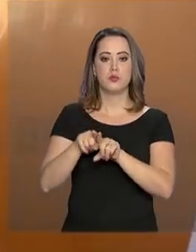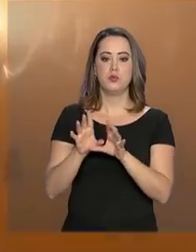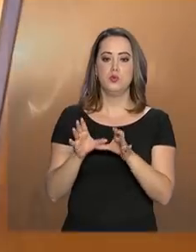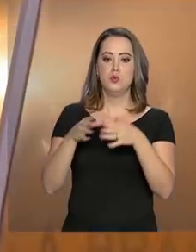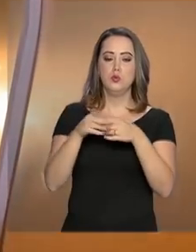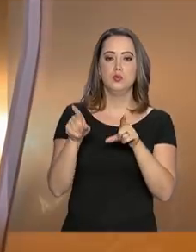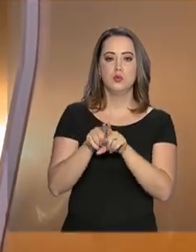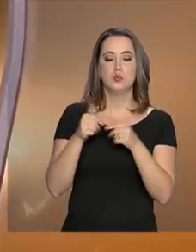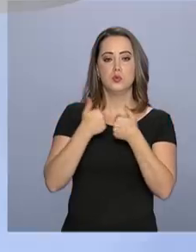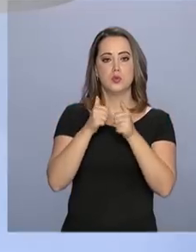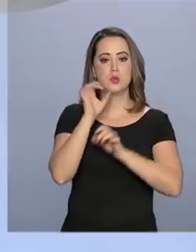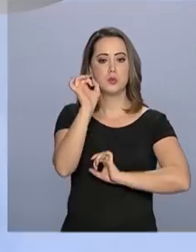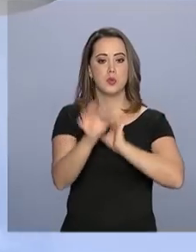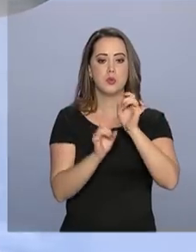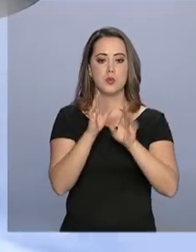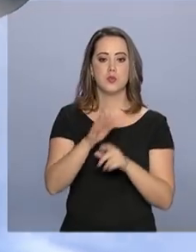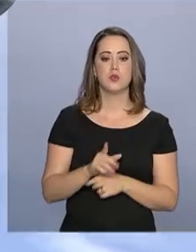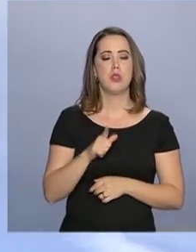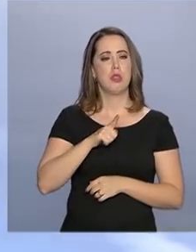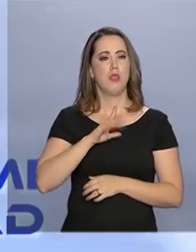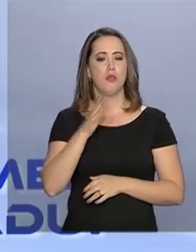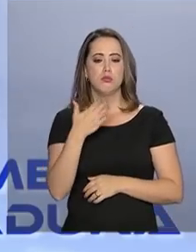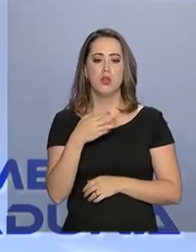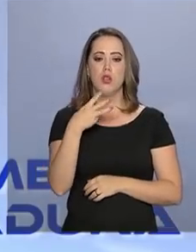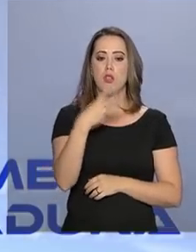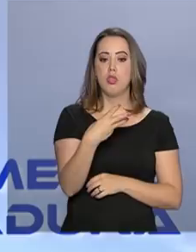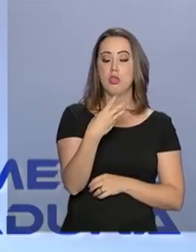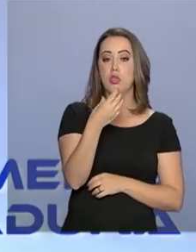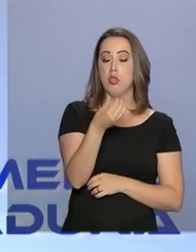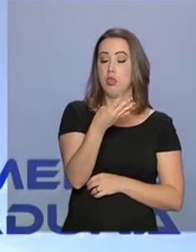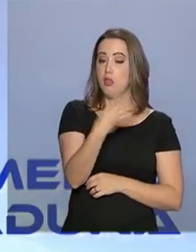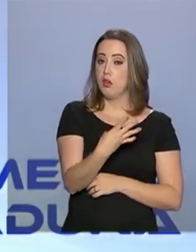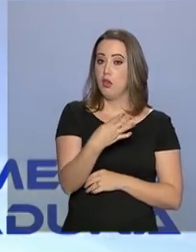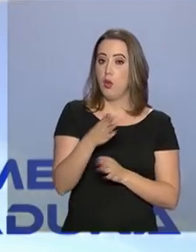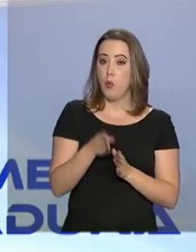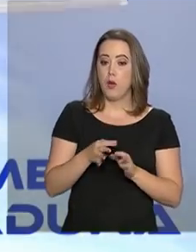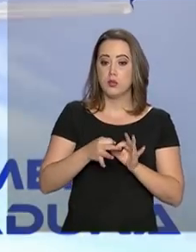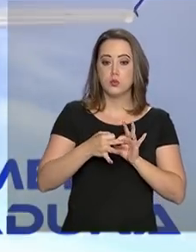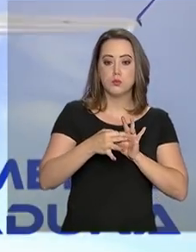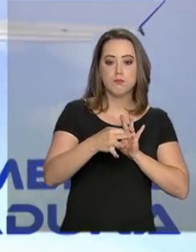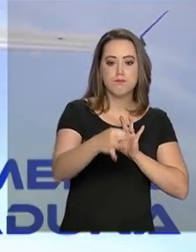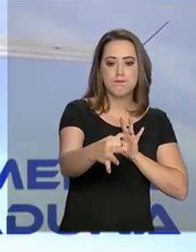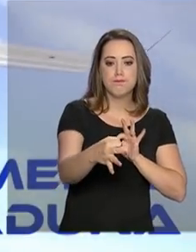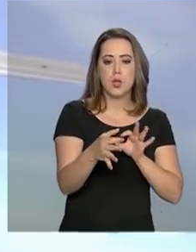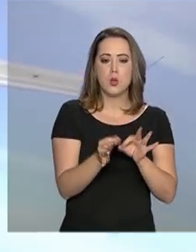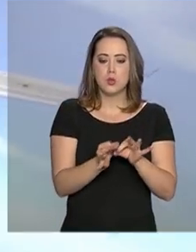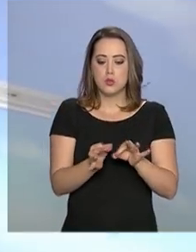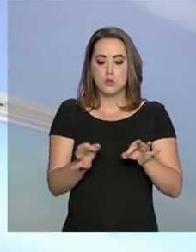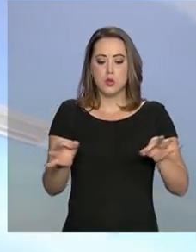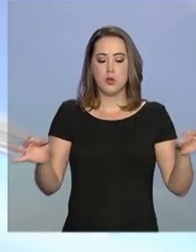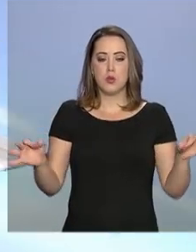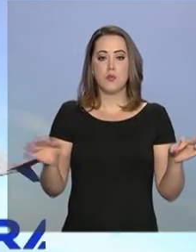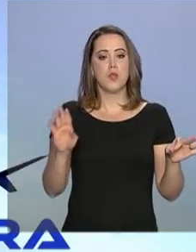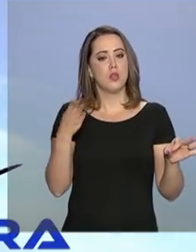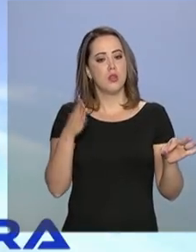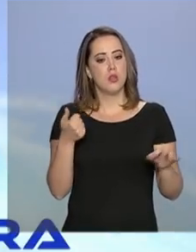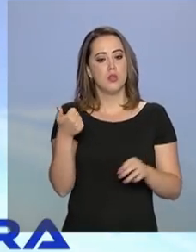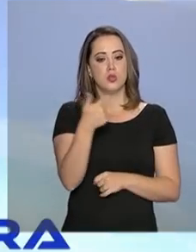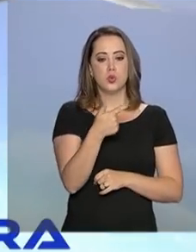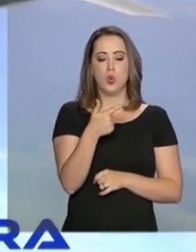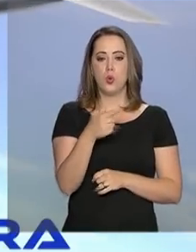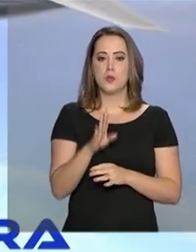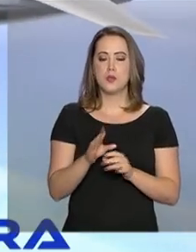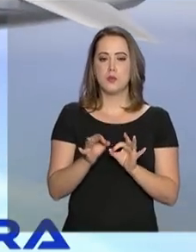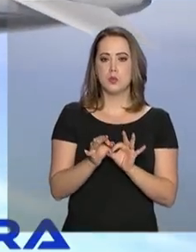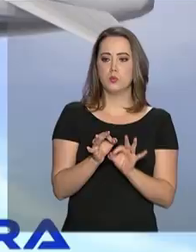Especial. A aeronave tem aproximadamente 34 metros de comprimento e de envergadura e cerca de 12 metros